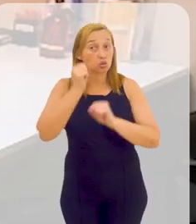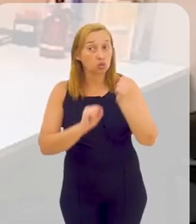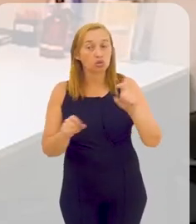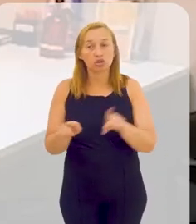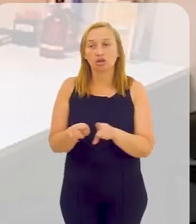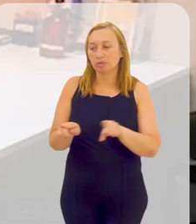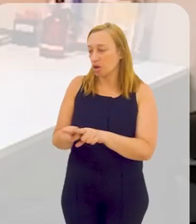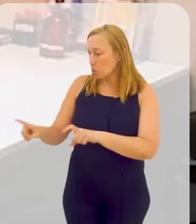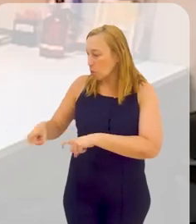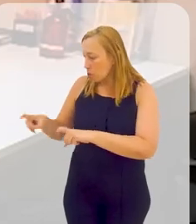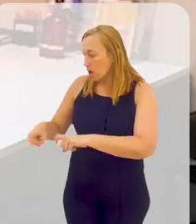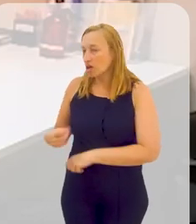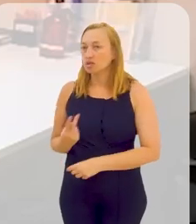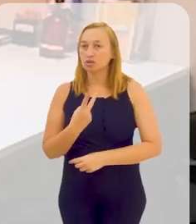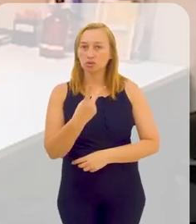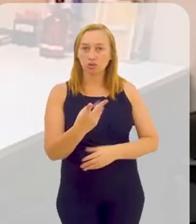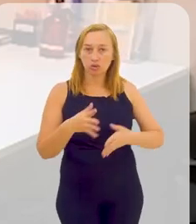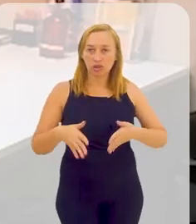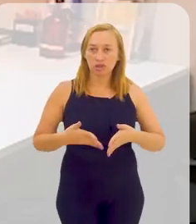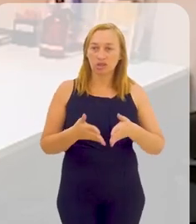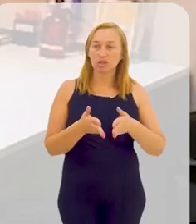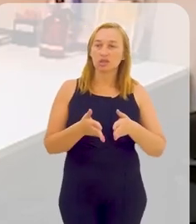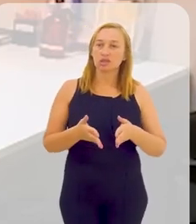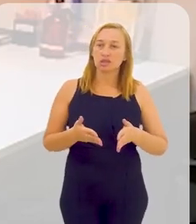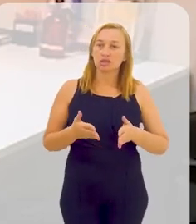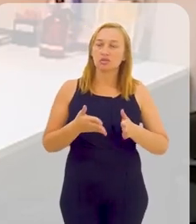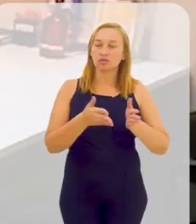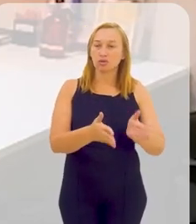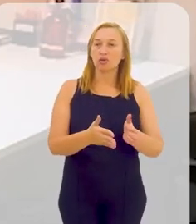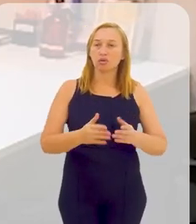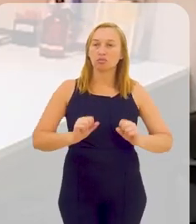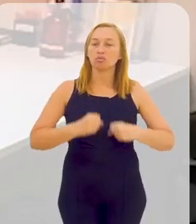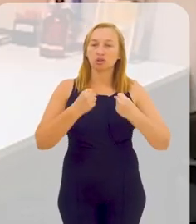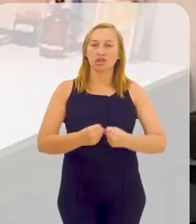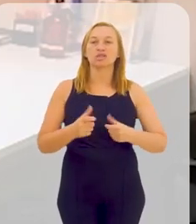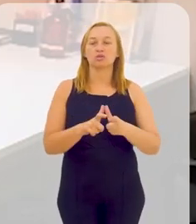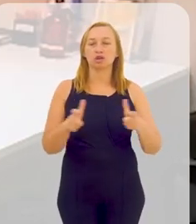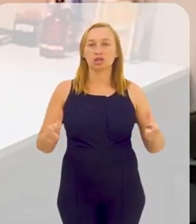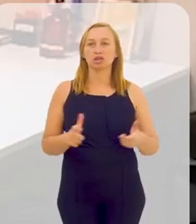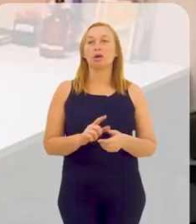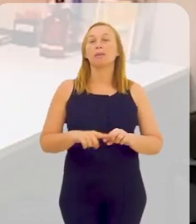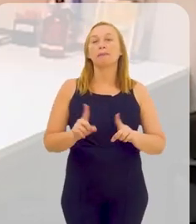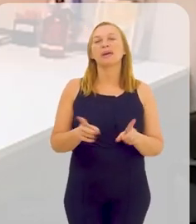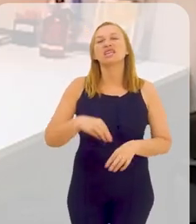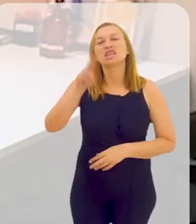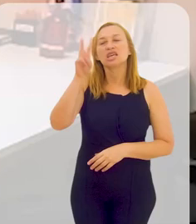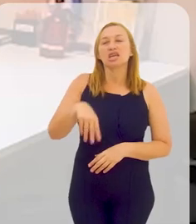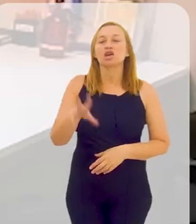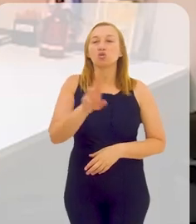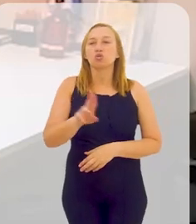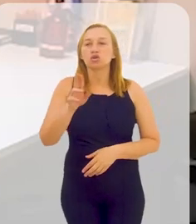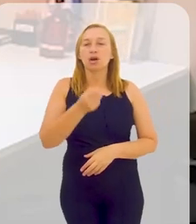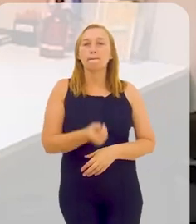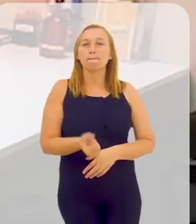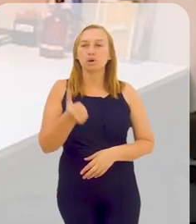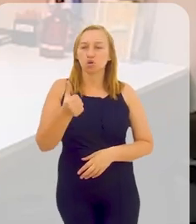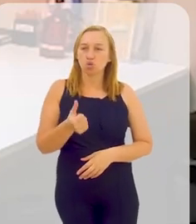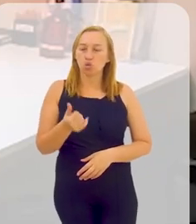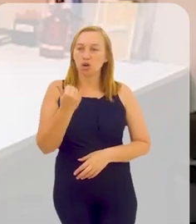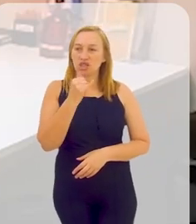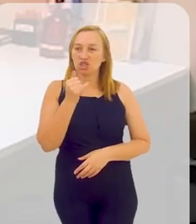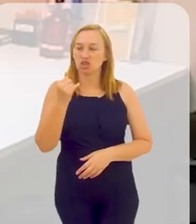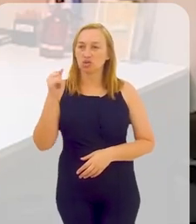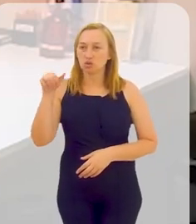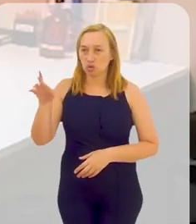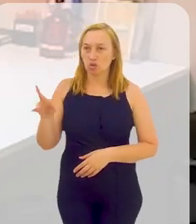indústrias e a gente vê o rural também são dois outros segmentos que entram com potencial enorme Mas quem ainda usa muito pouco a